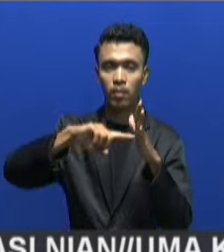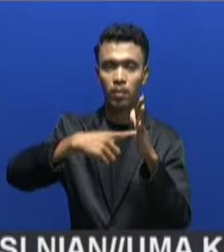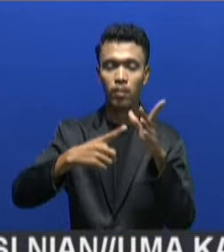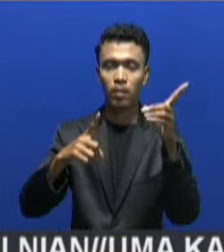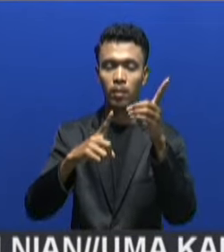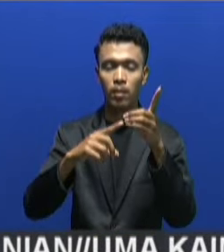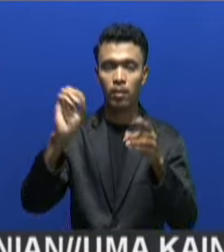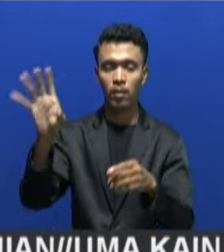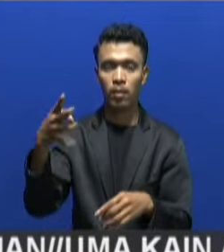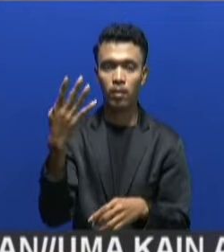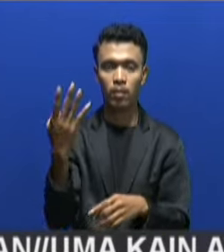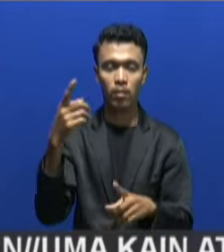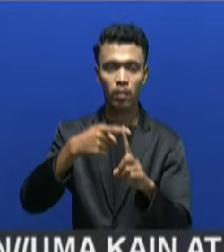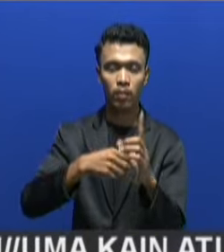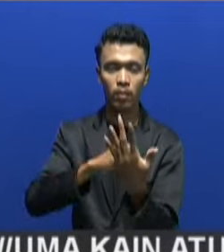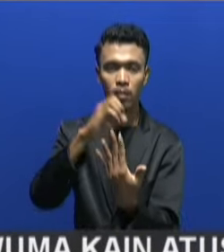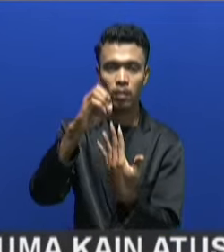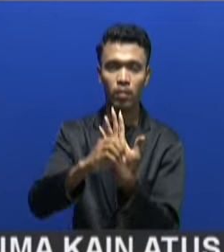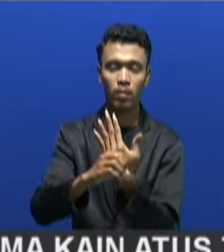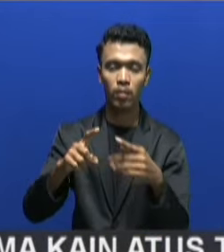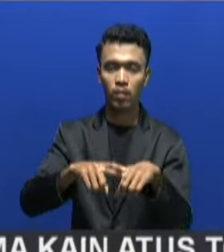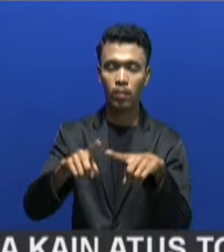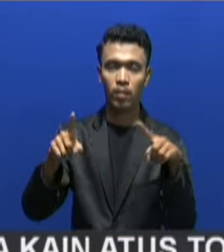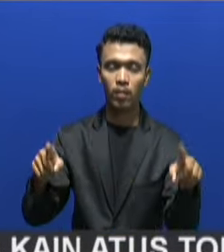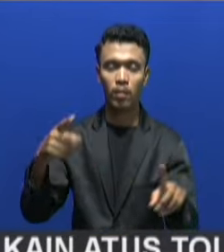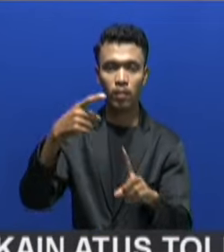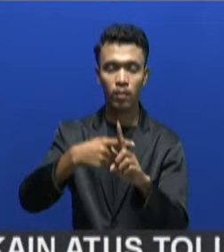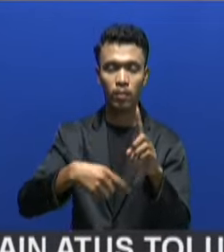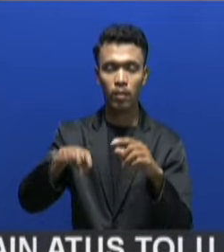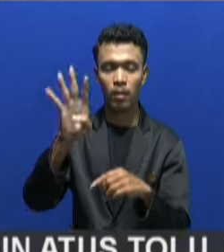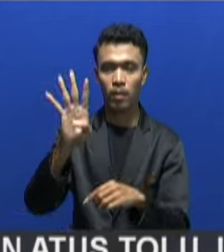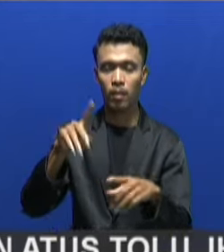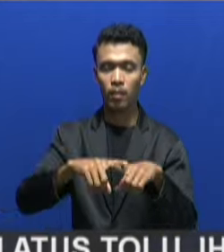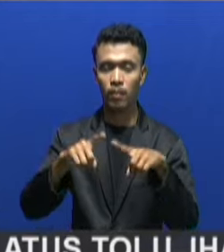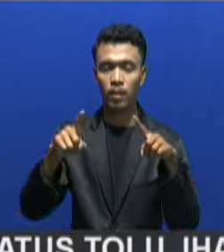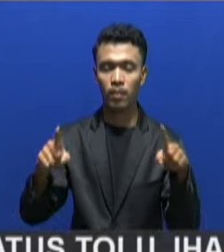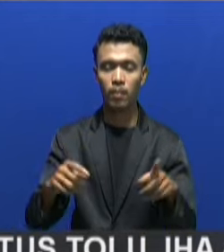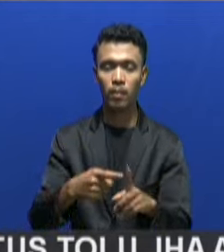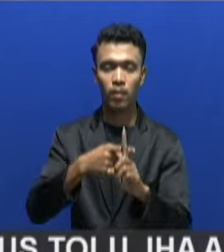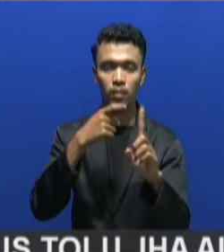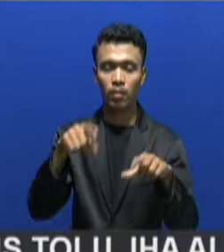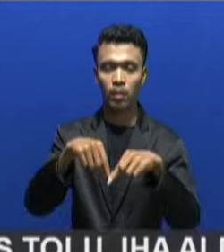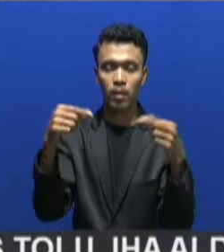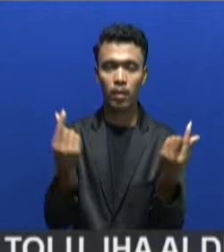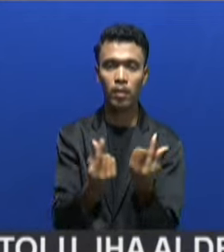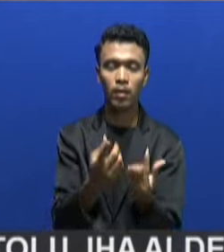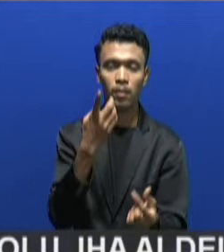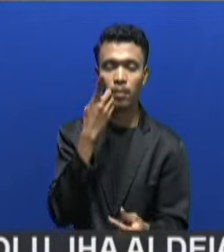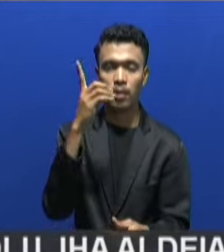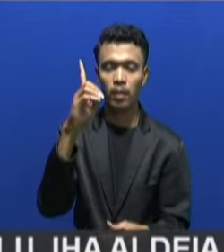14 de outubro. Maka mebe ne duração ne de pulang hat. Mebe usi equipa sira de hang